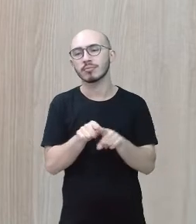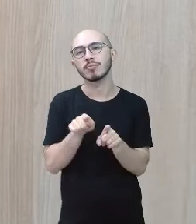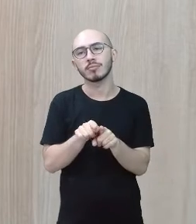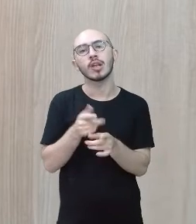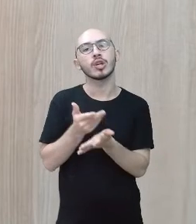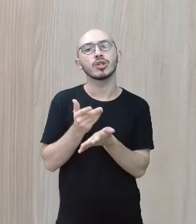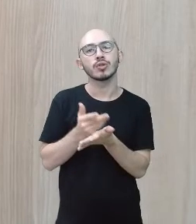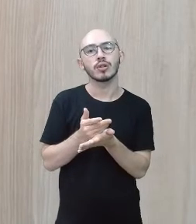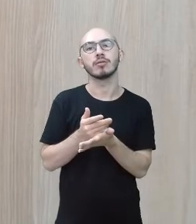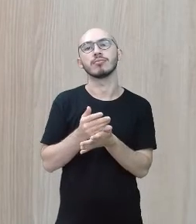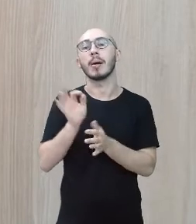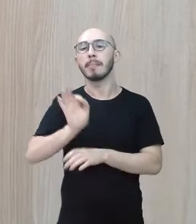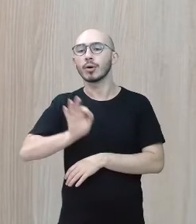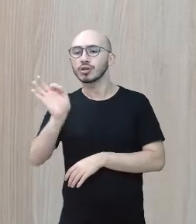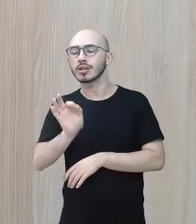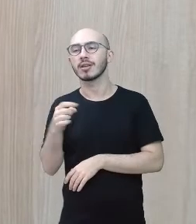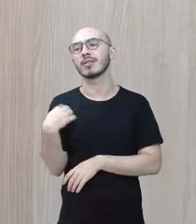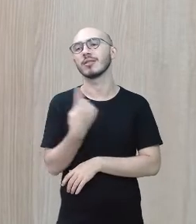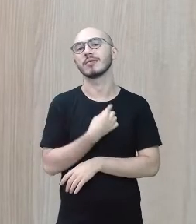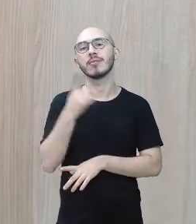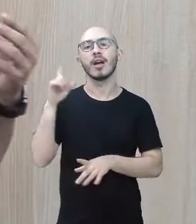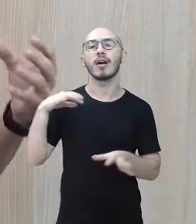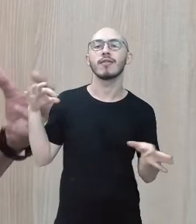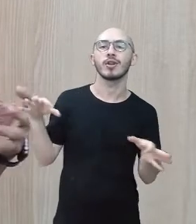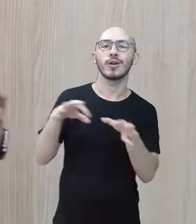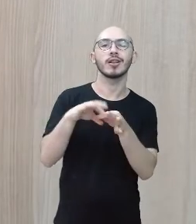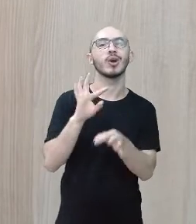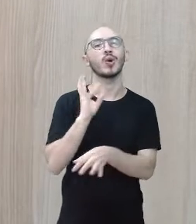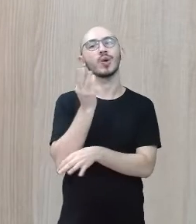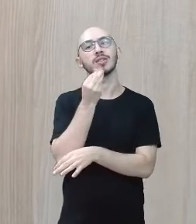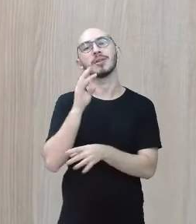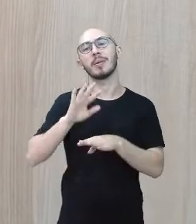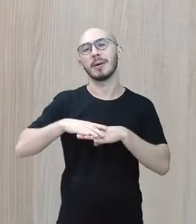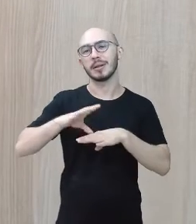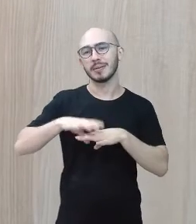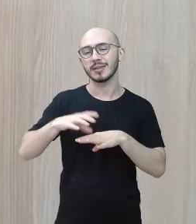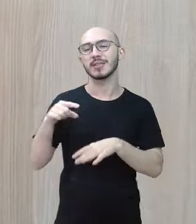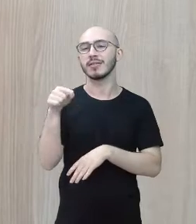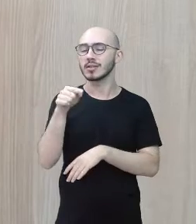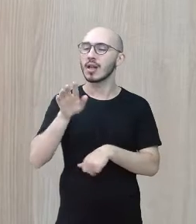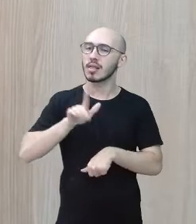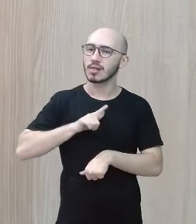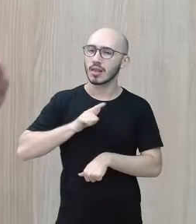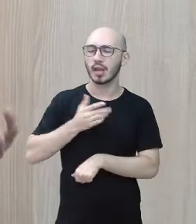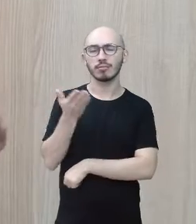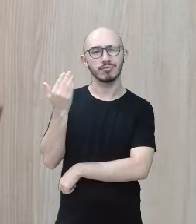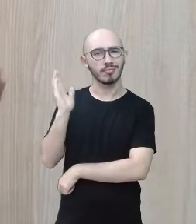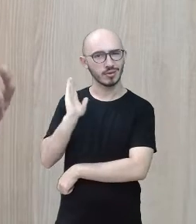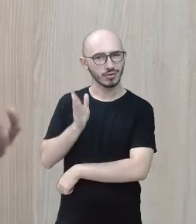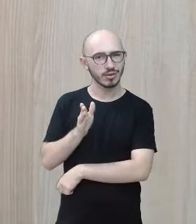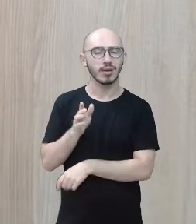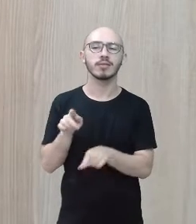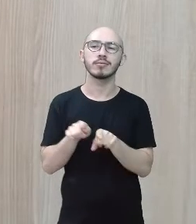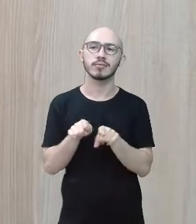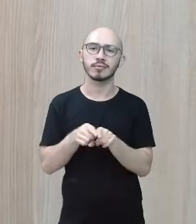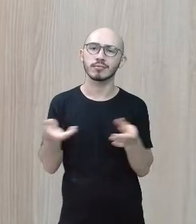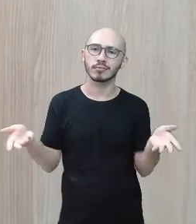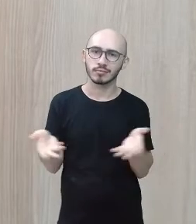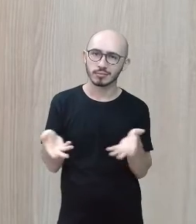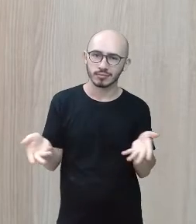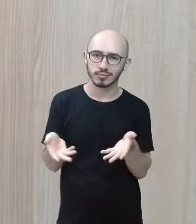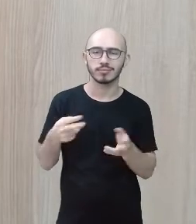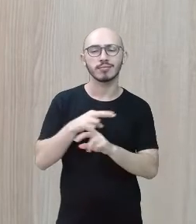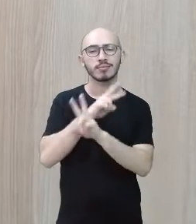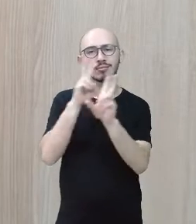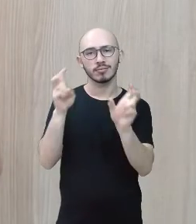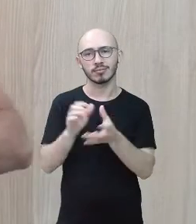estudando porcentagem, sempre atrelando um conhecimento matemático que você teve anteriormente para essa temática,